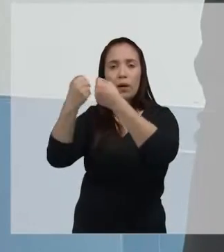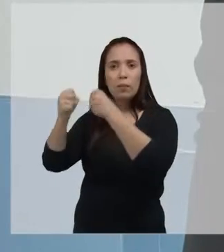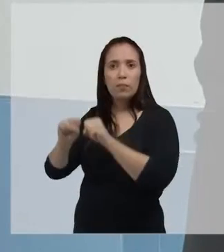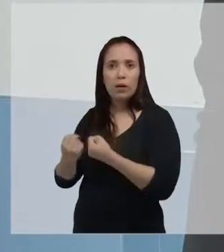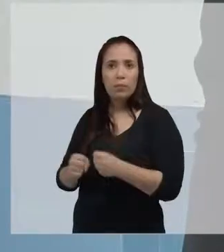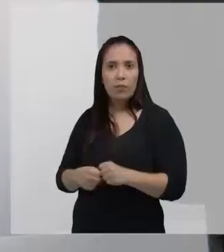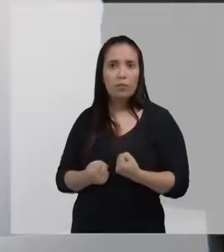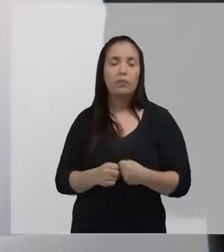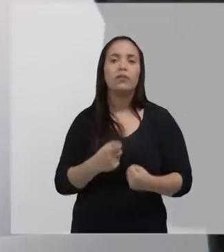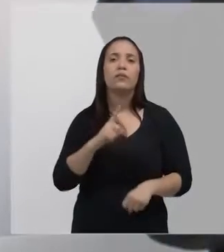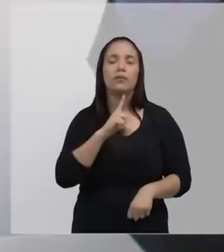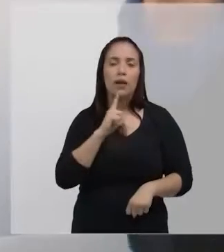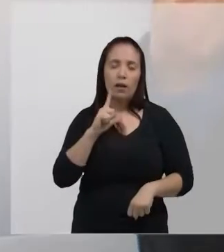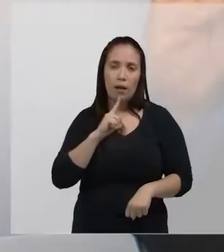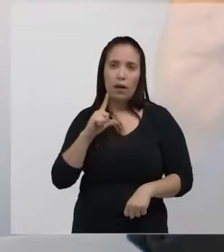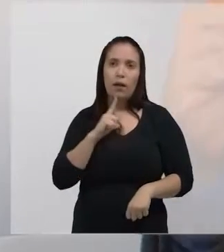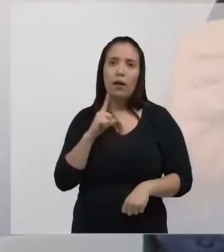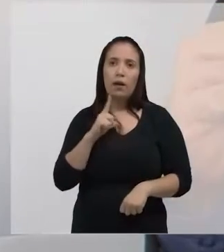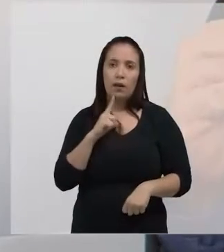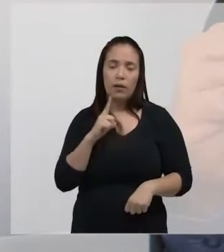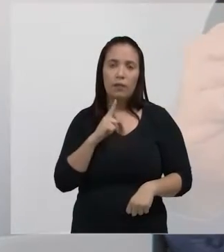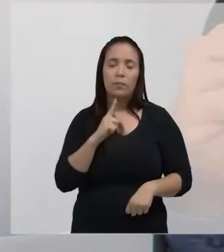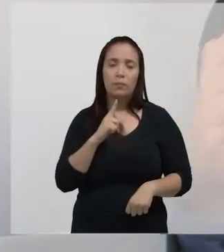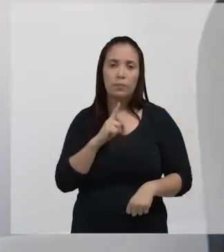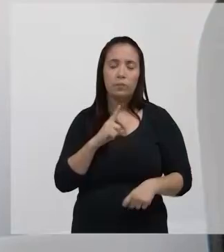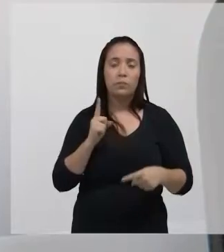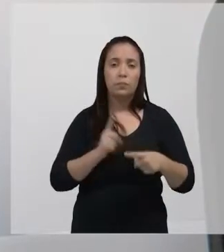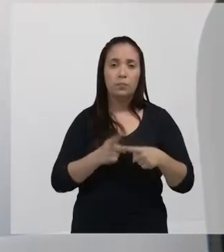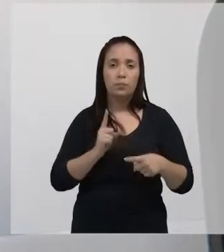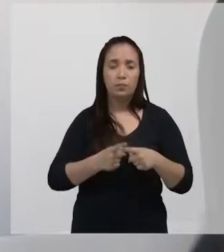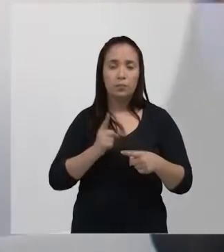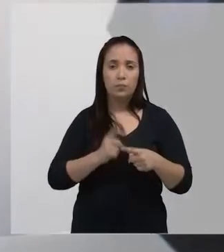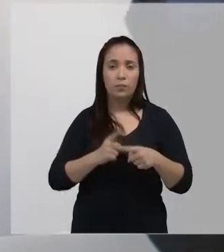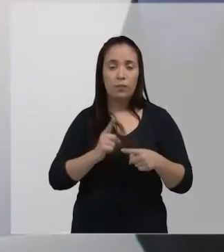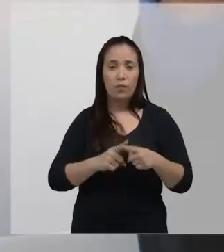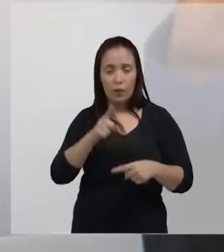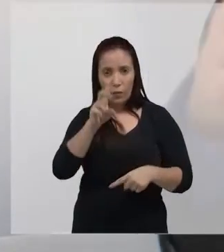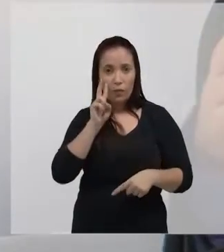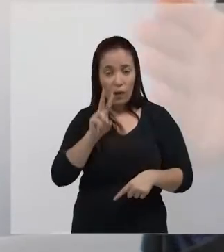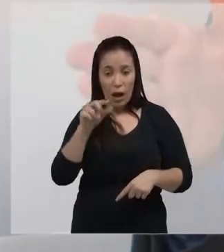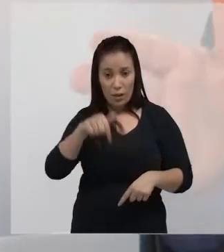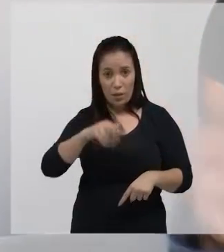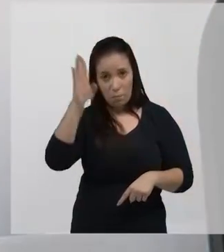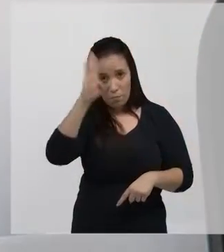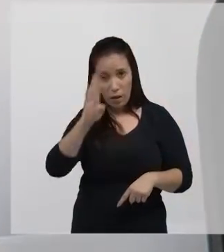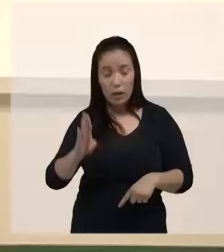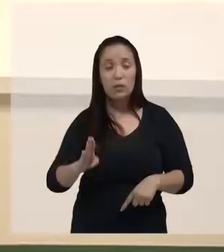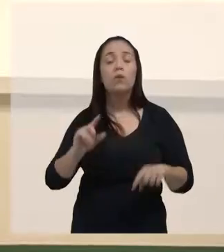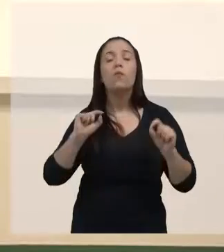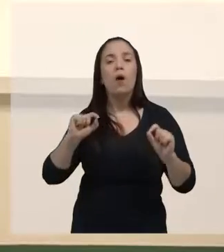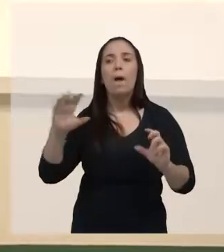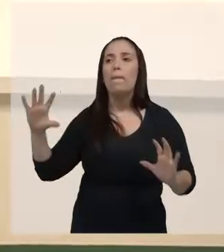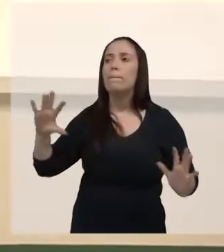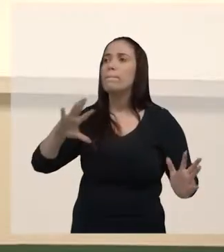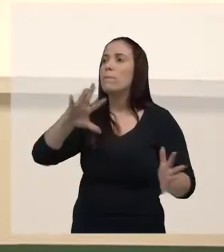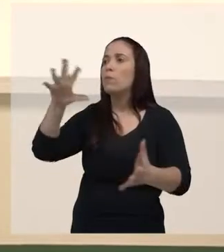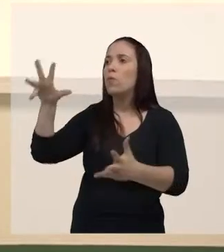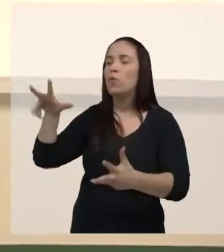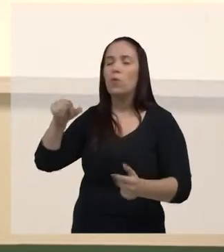você cria o país parou. Você cria o fator cascata. E o Brasil era conhecido a nível